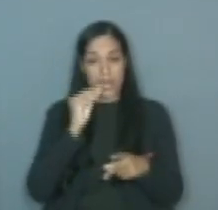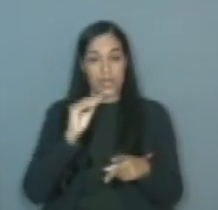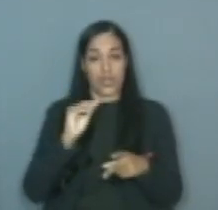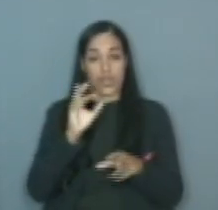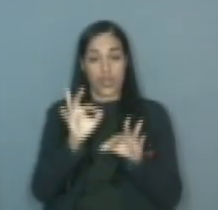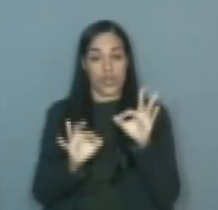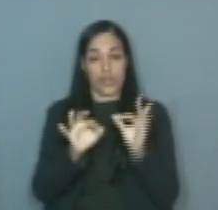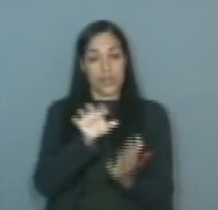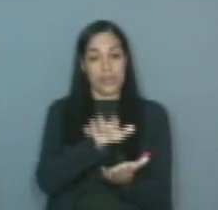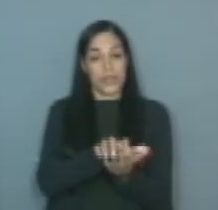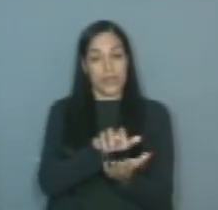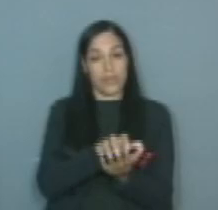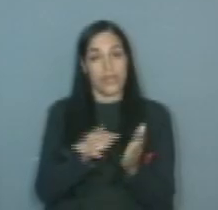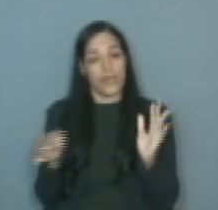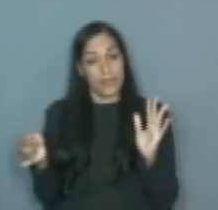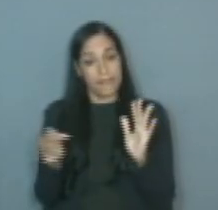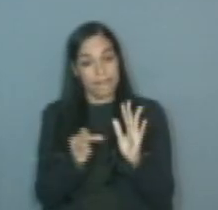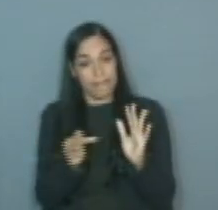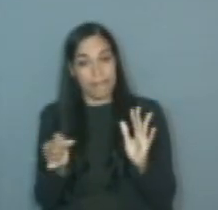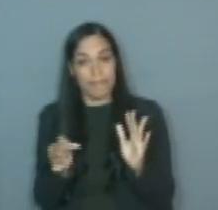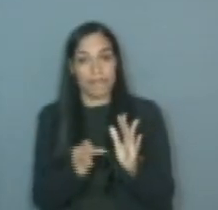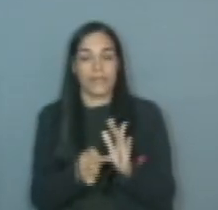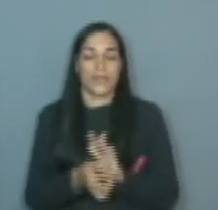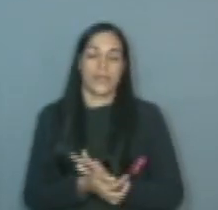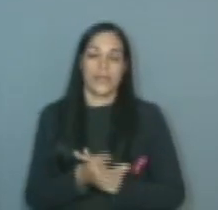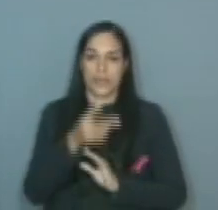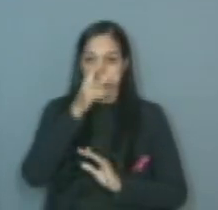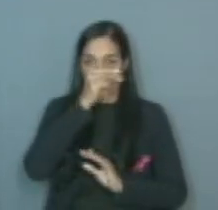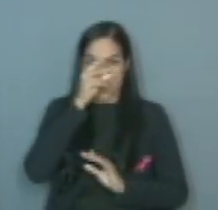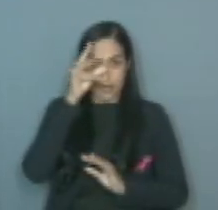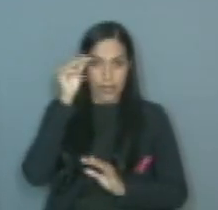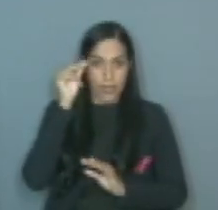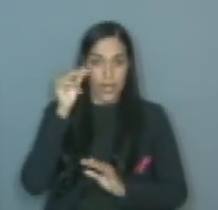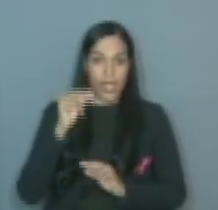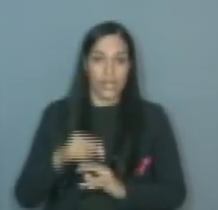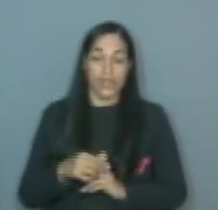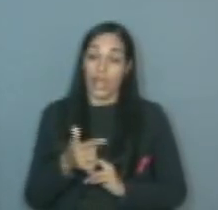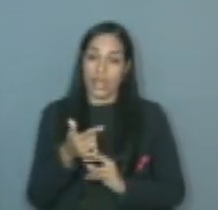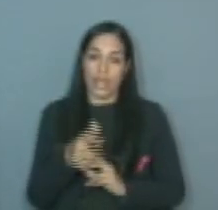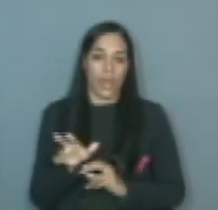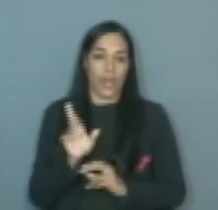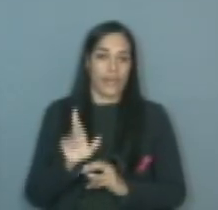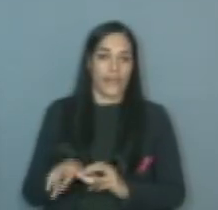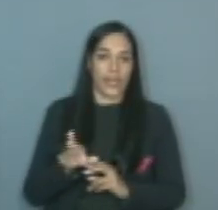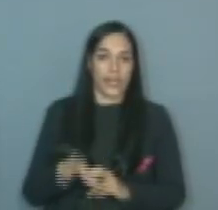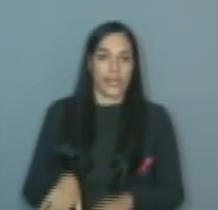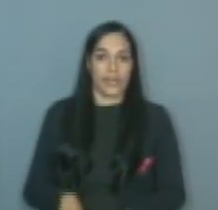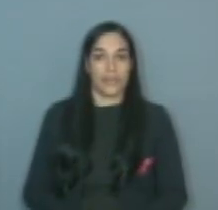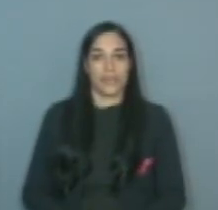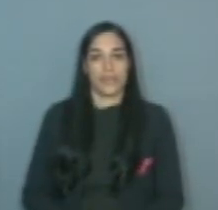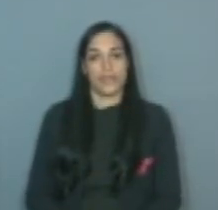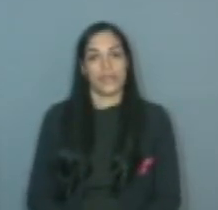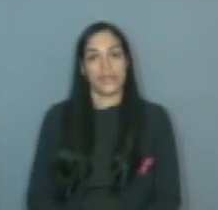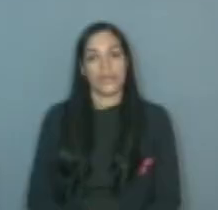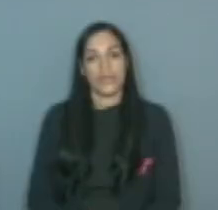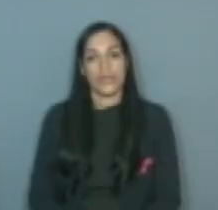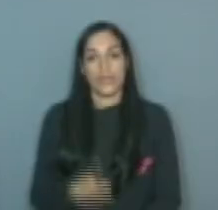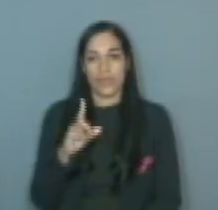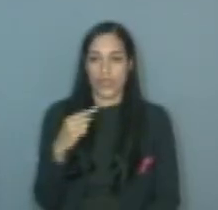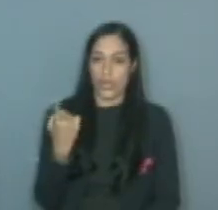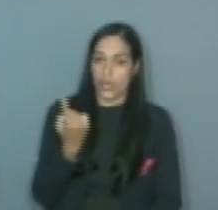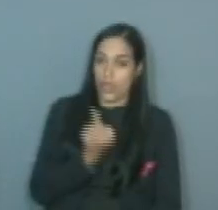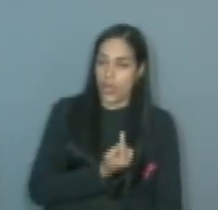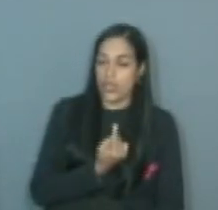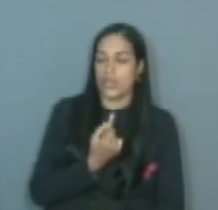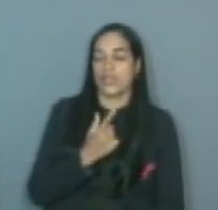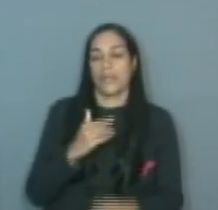pernambucana. E com esse prédio da Avenida Doutor José Rufino, não vem sendo diferente. E aí nós temos mais